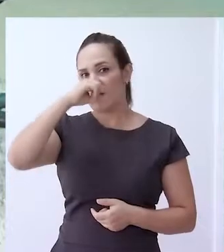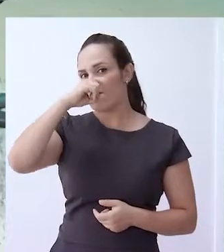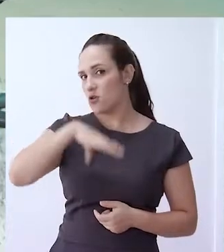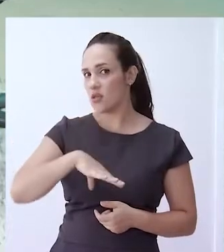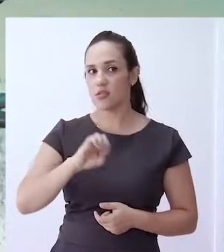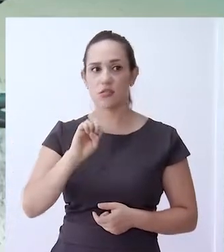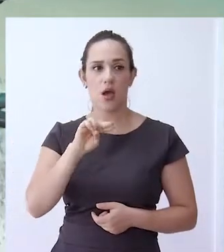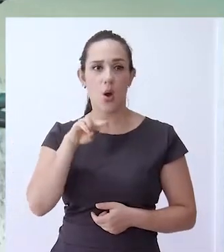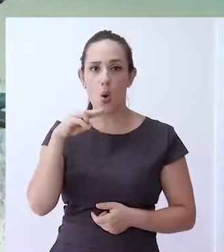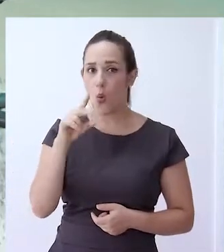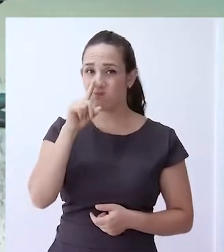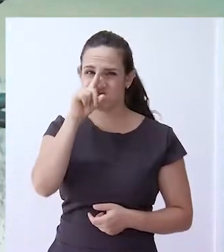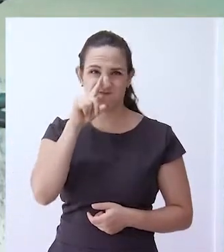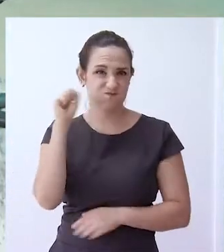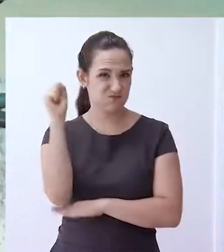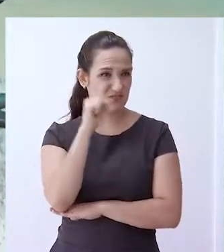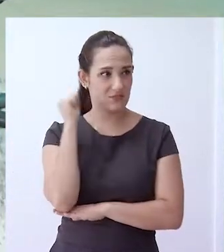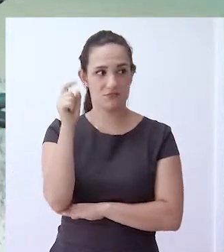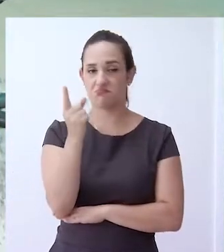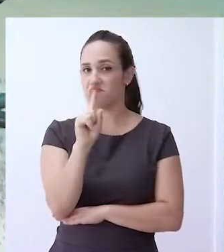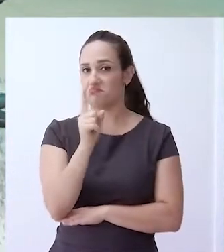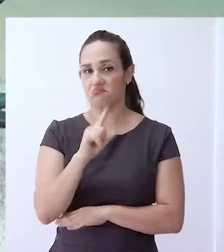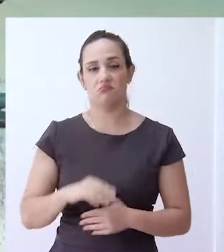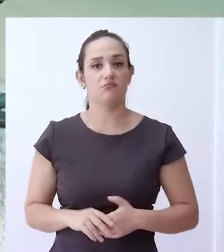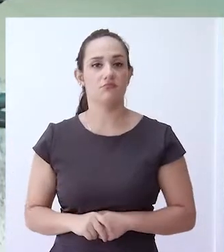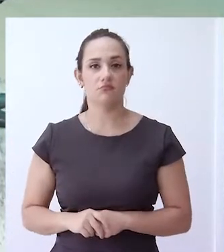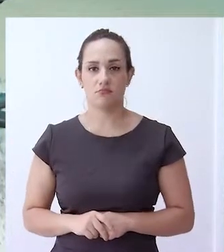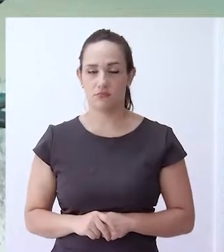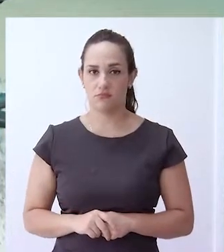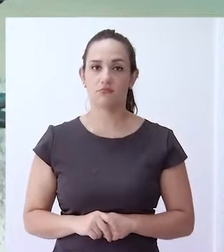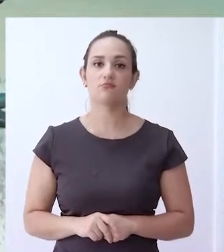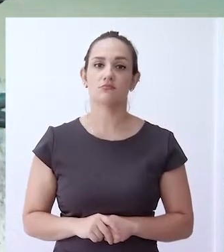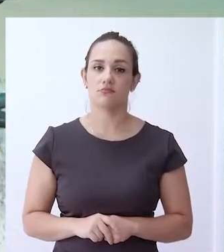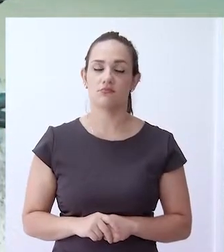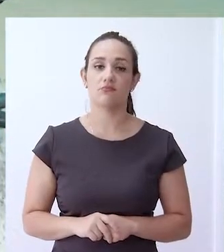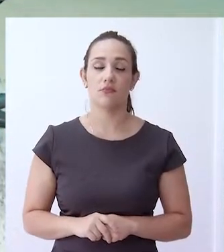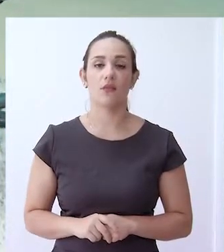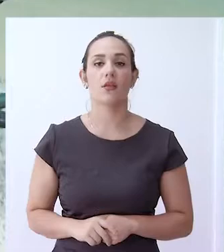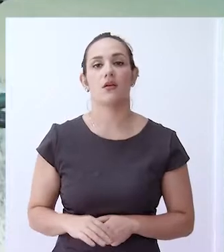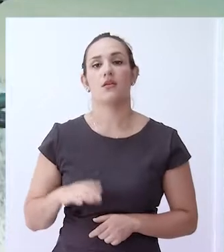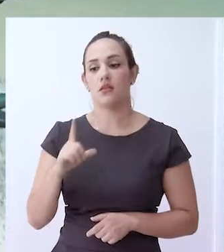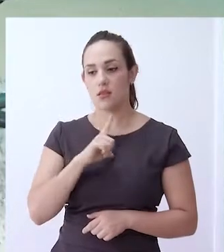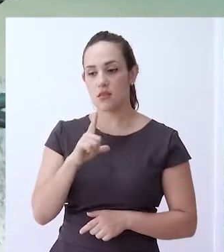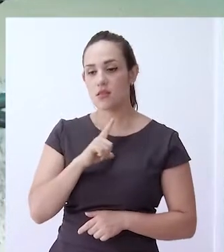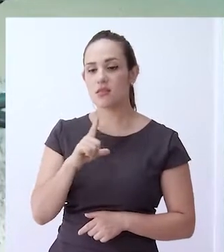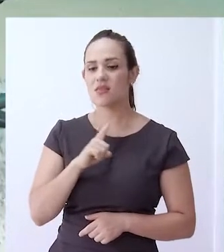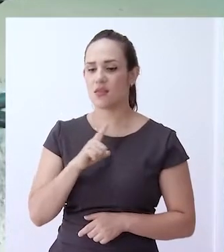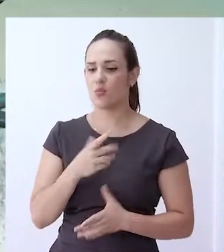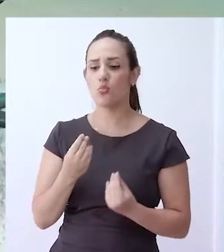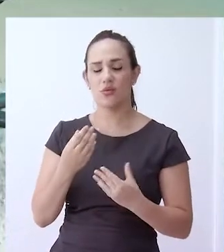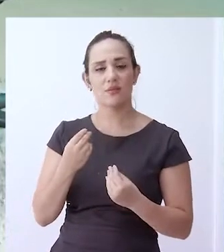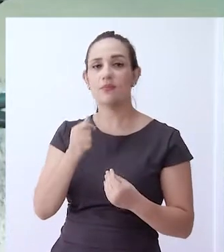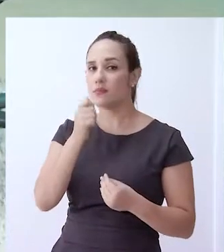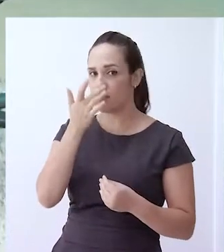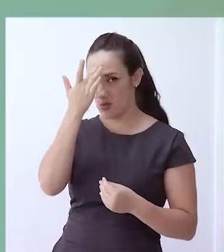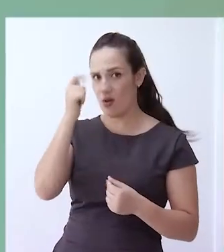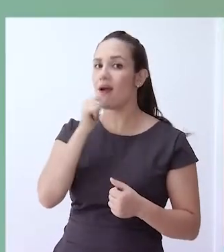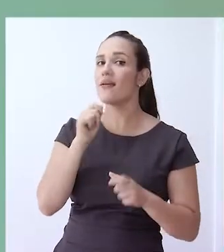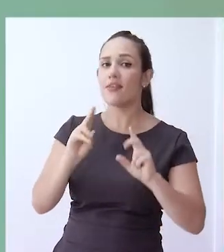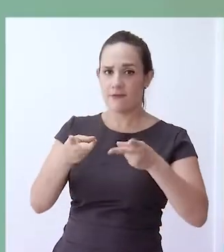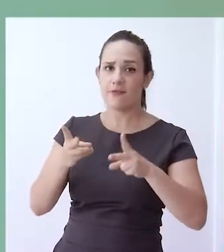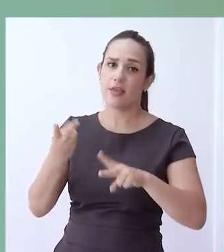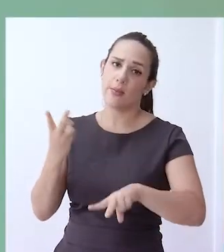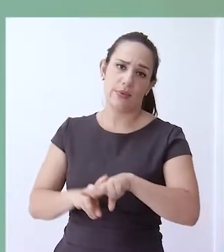grave ameaça, e mesmo assim o número de prisões decretadas em audiência de custódia, mantidas, é muito